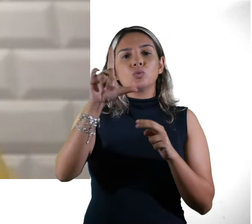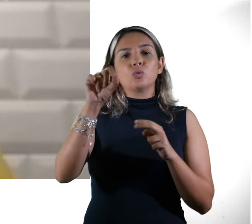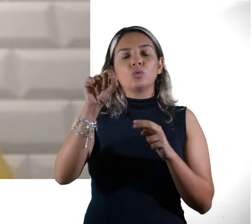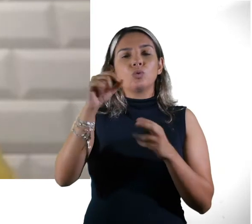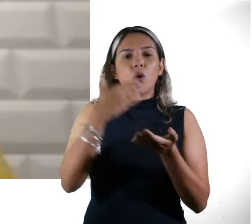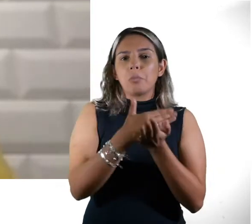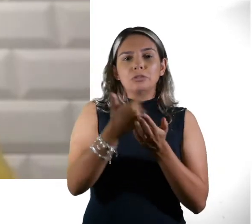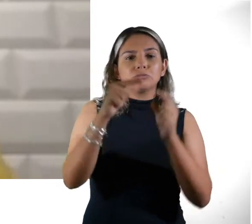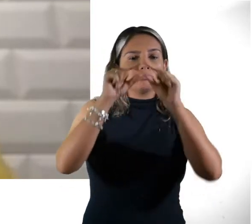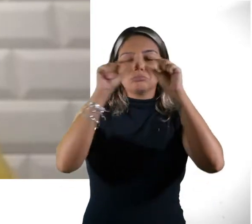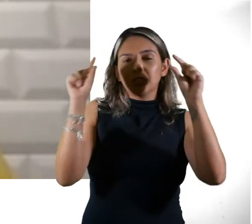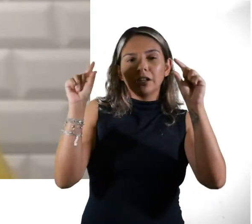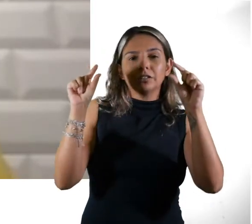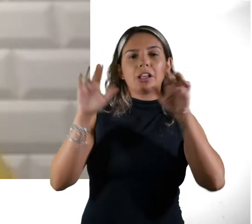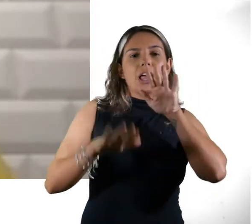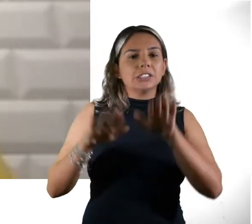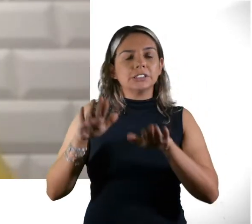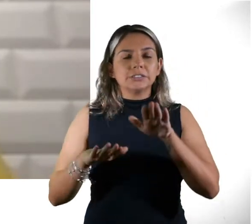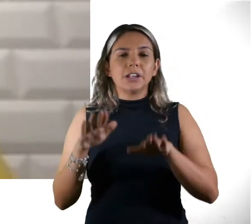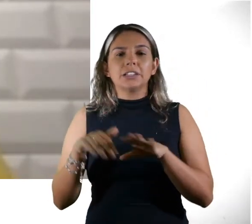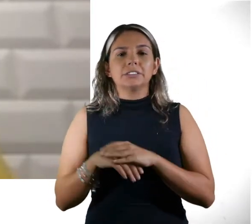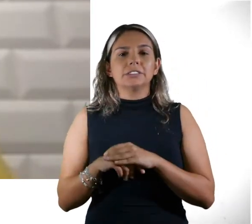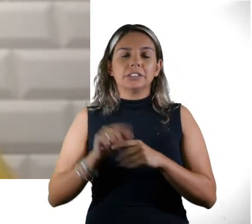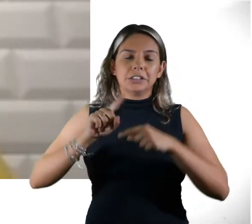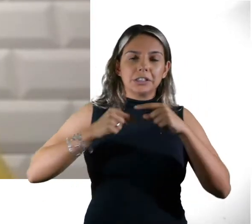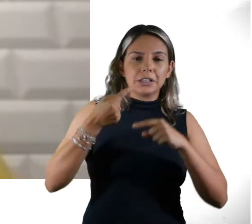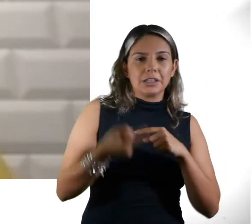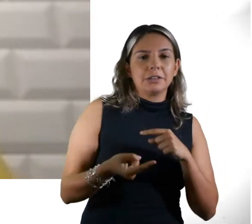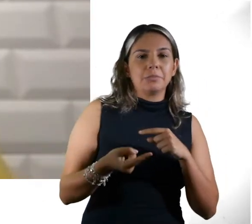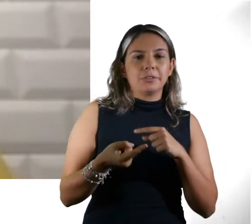e chegam ao fim sem título, e às vezes, depois,